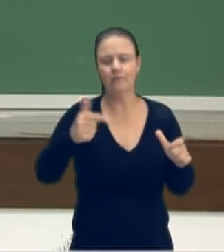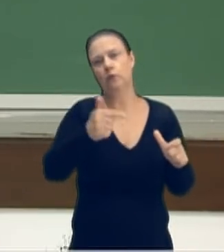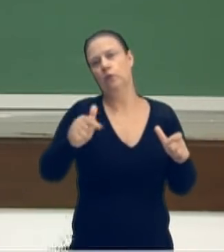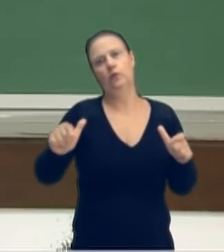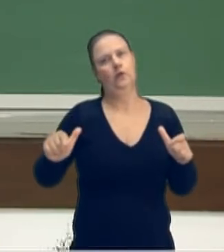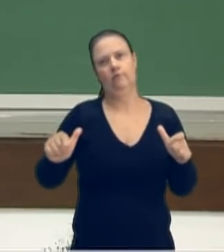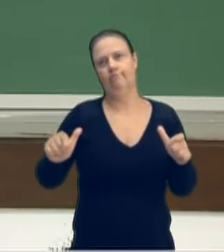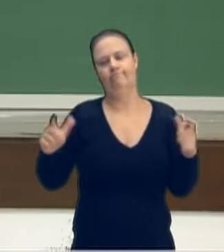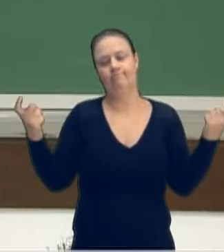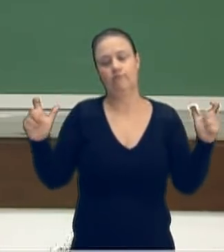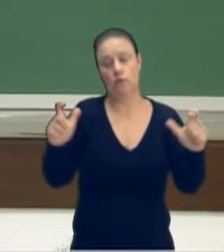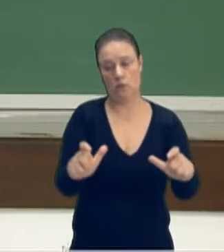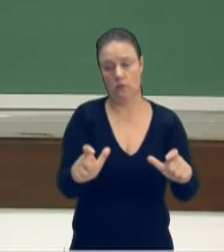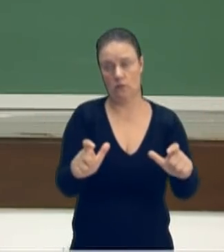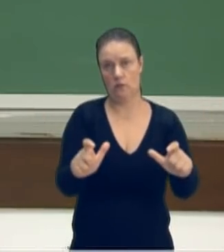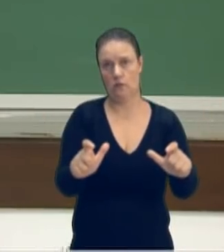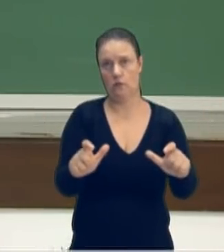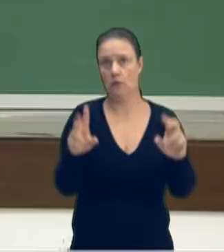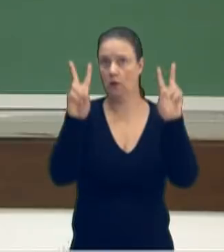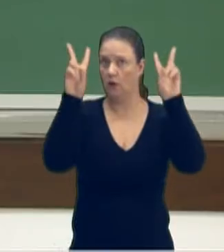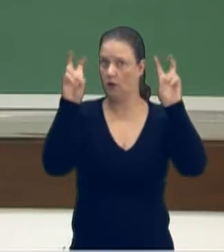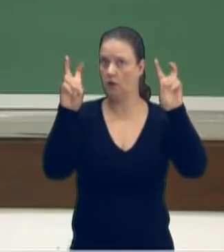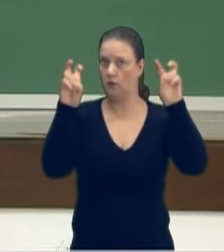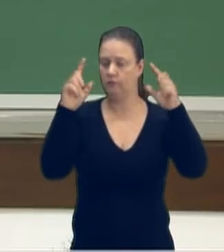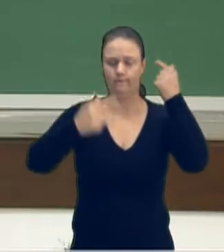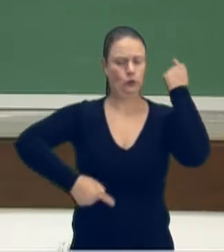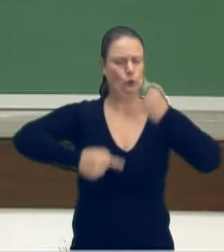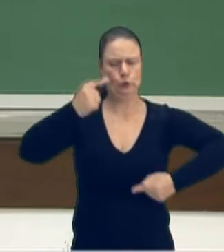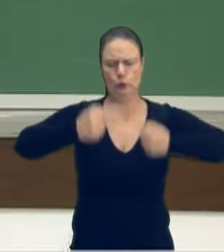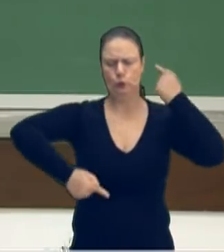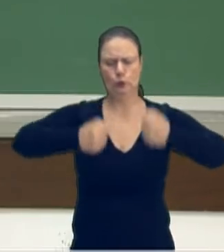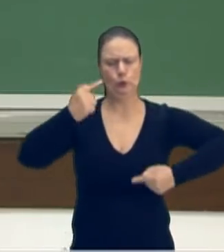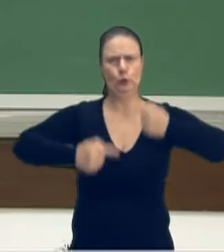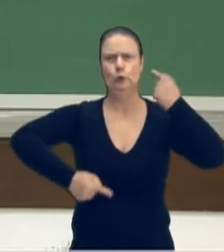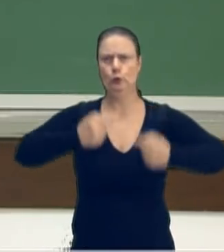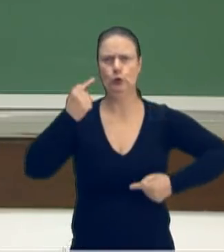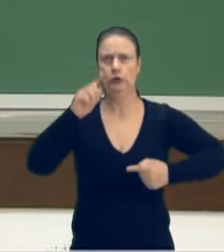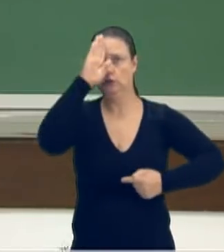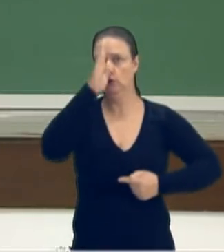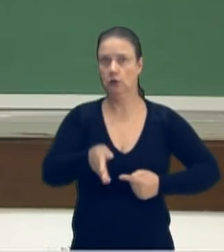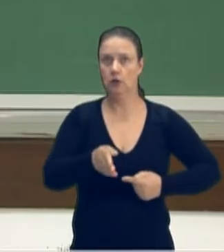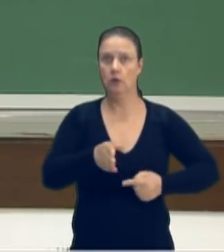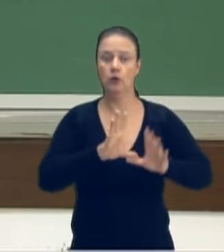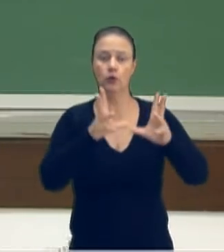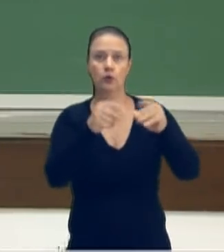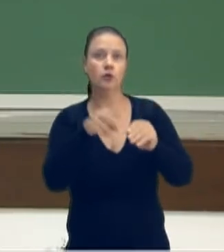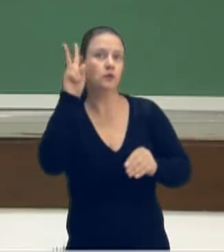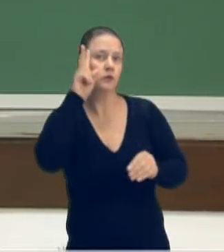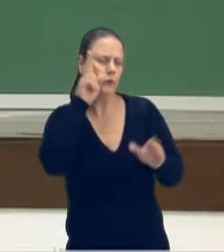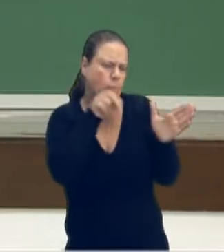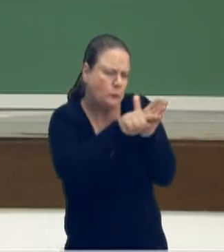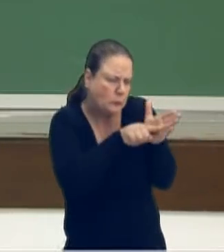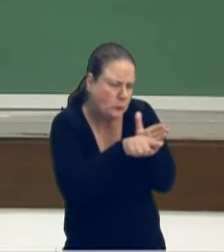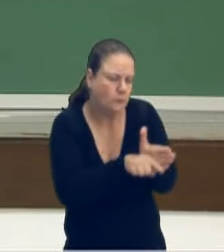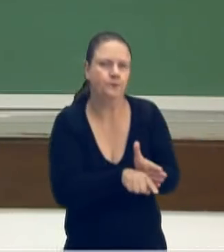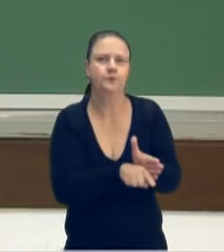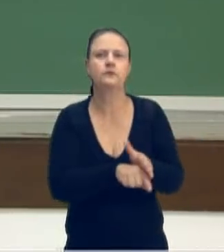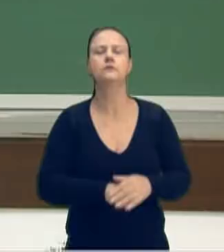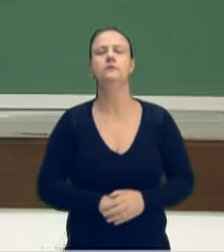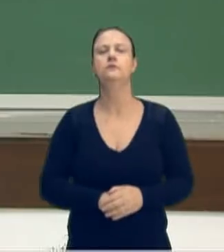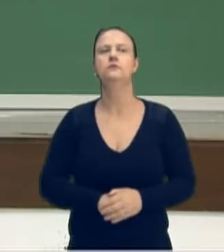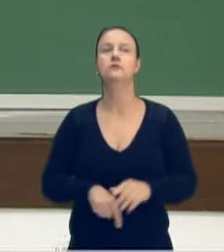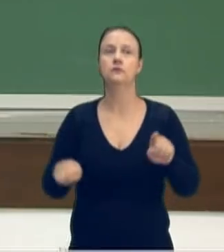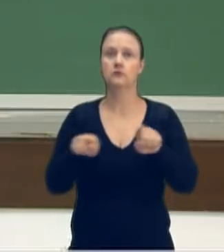isso, né? Então, é um tema também polêmico, de muitas discussões para nós historiadores. Economia e